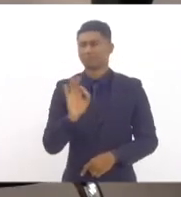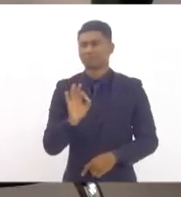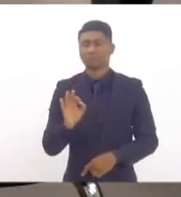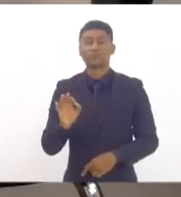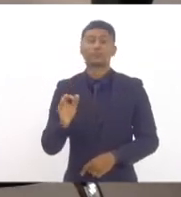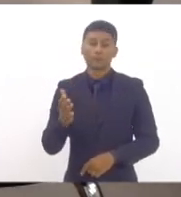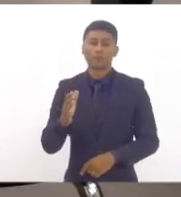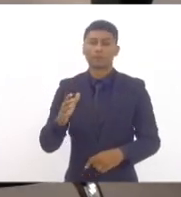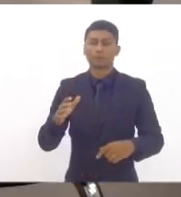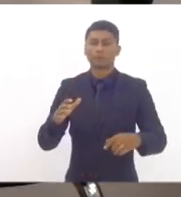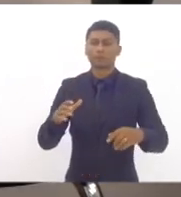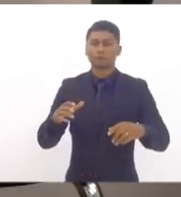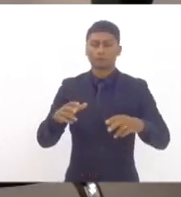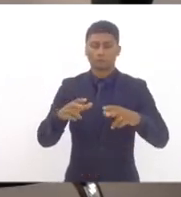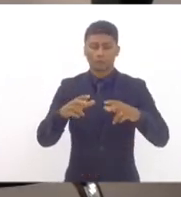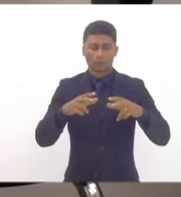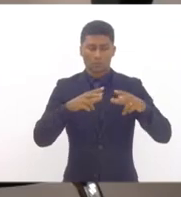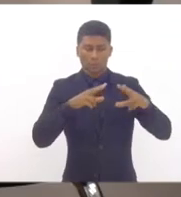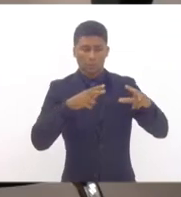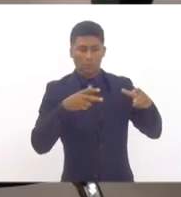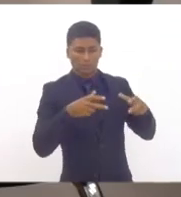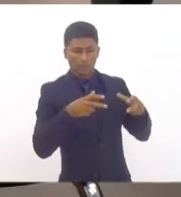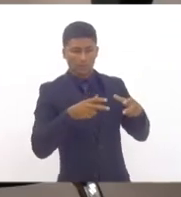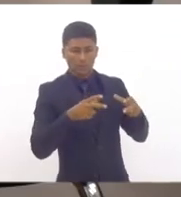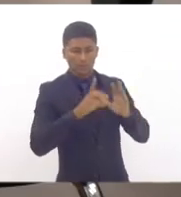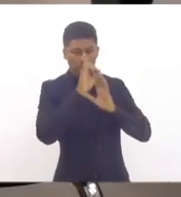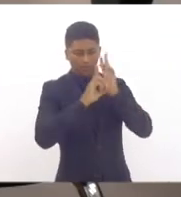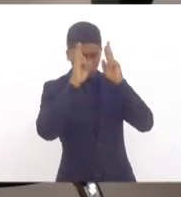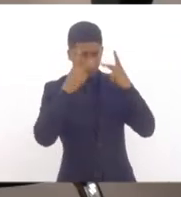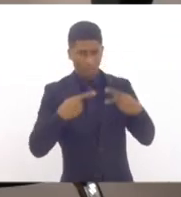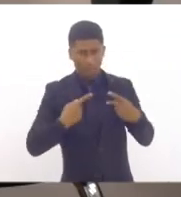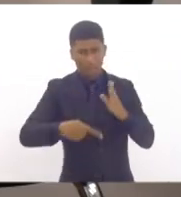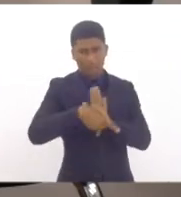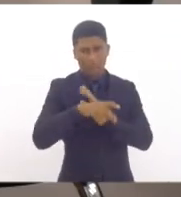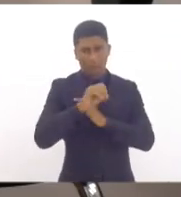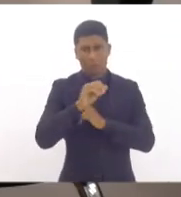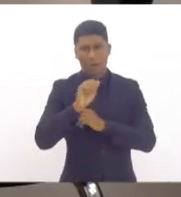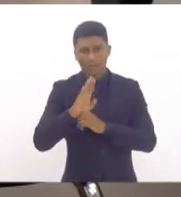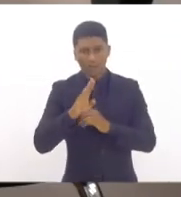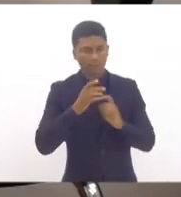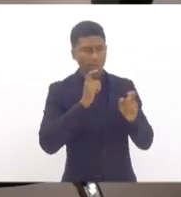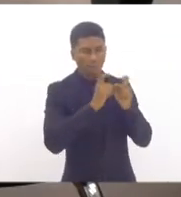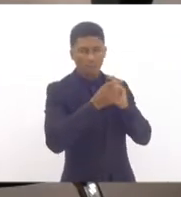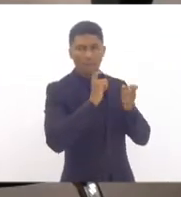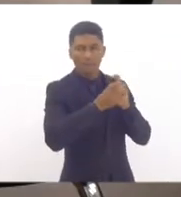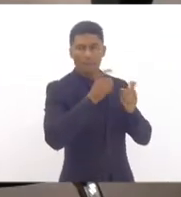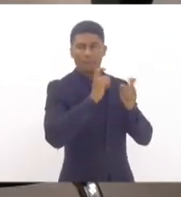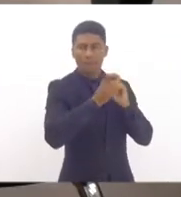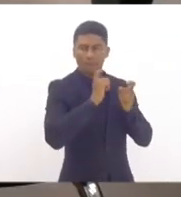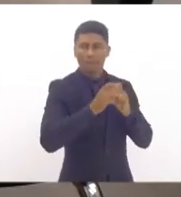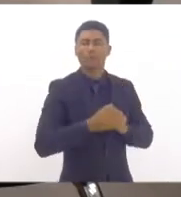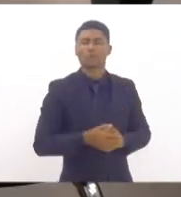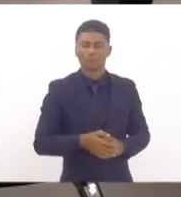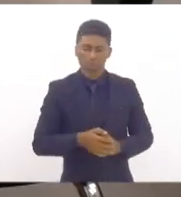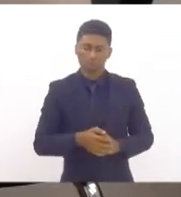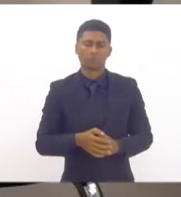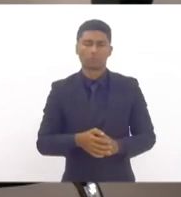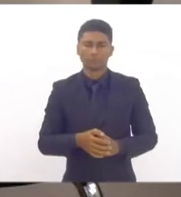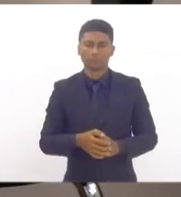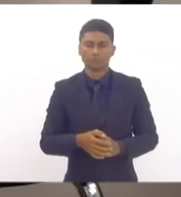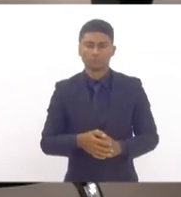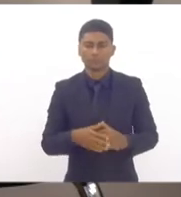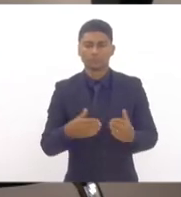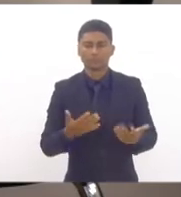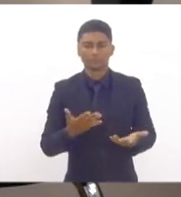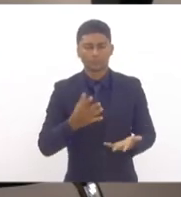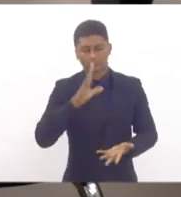colegas de Comissão de Direitos Humanos da OAB e de outras comissões da Casa, até entender qual